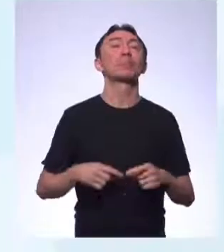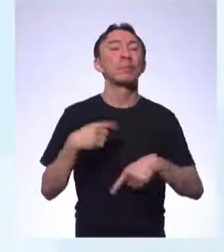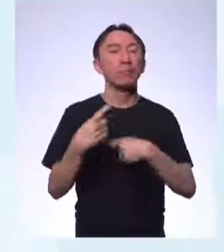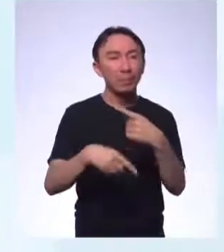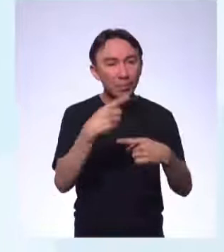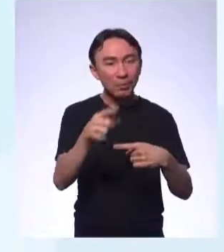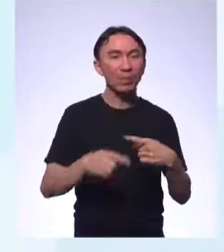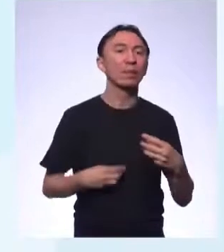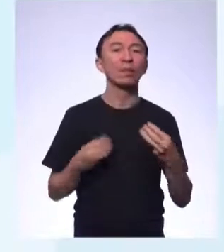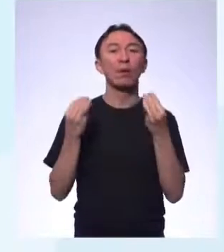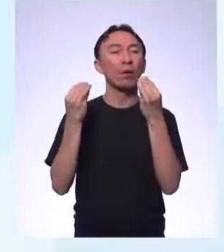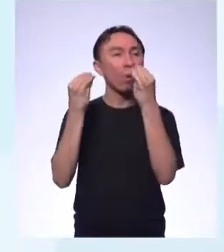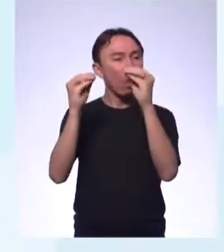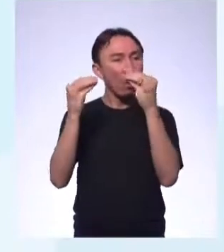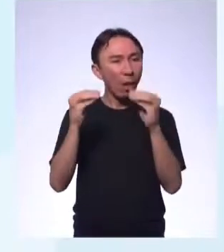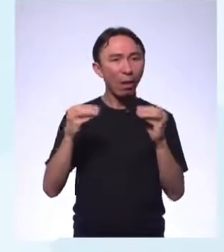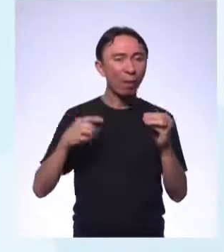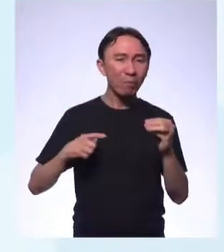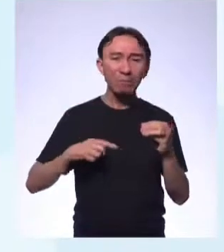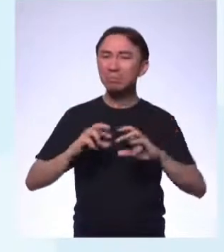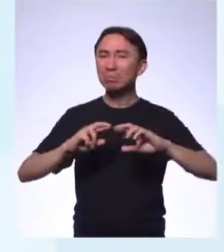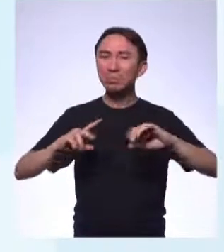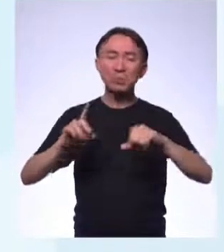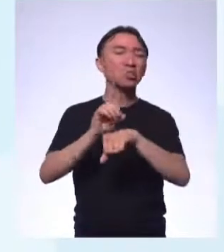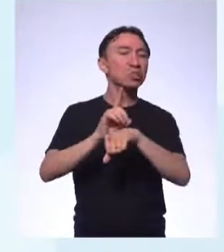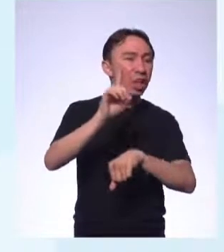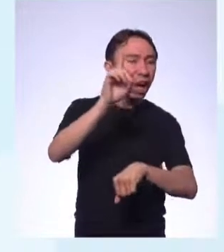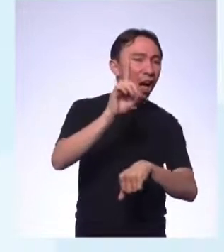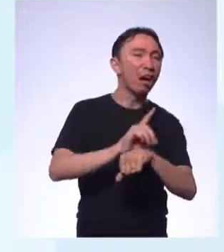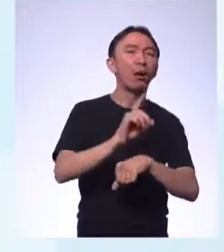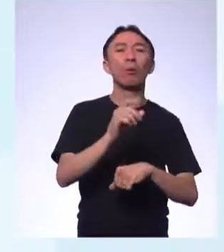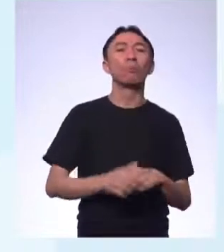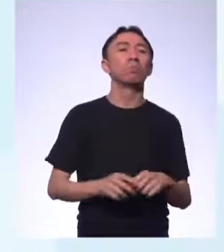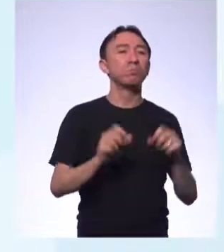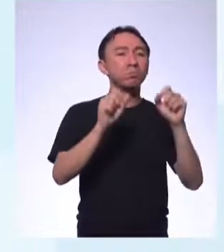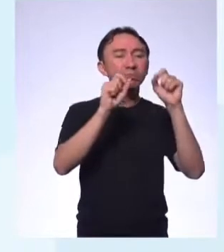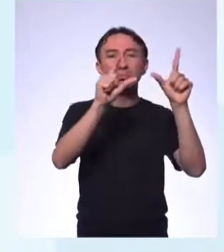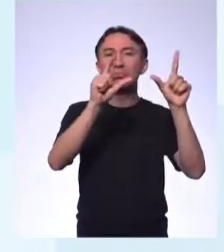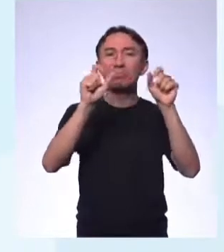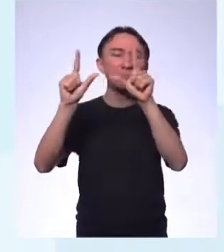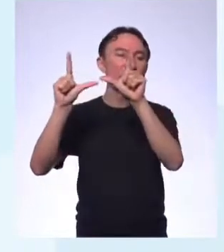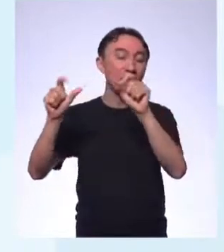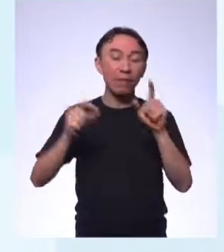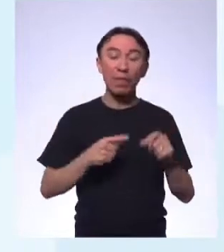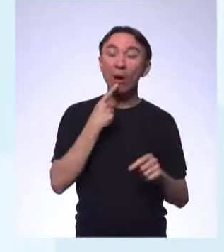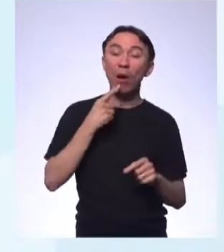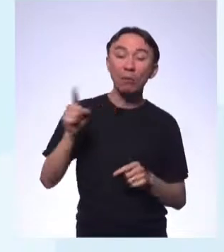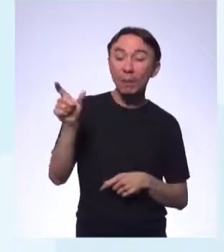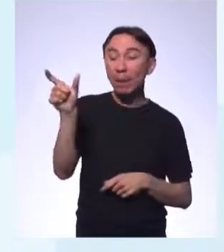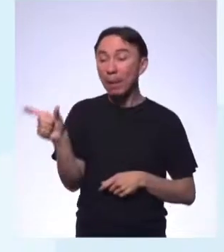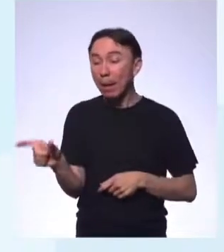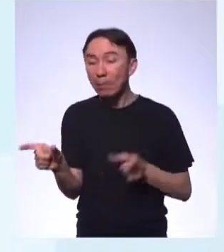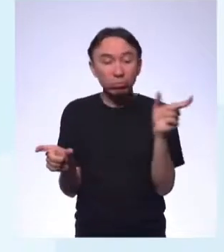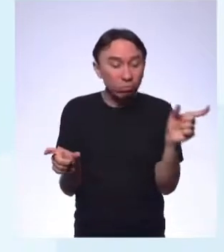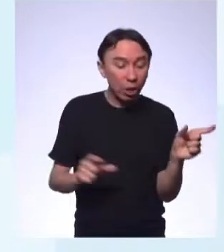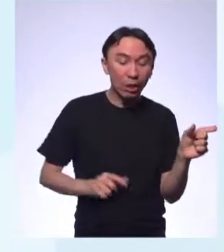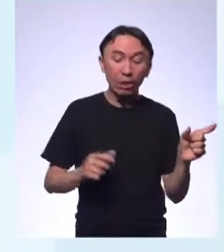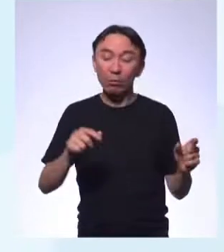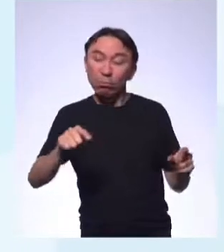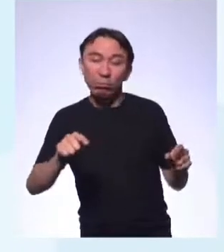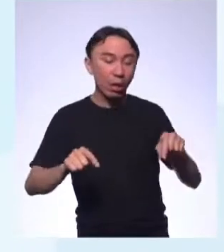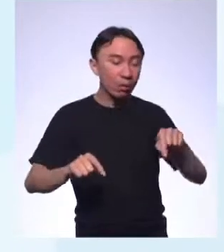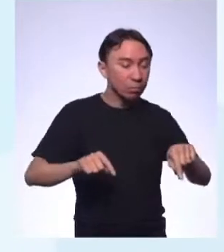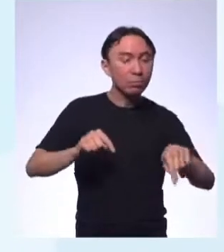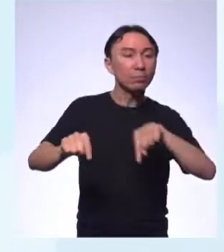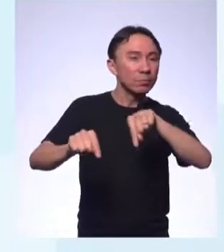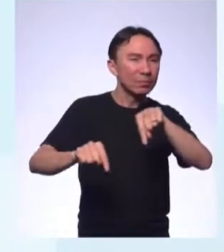acrescentar as notas de direção e marcações de cena, dizendo aos atores onde eles ficarão no palco. Não escrevam nada que fique muito